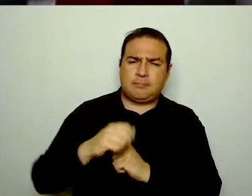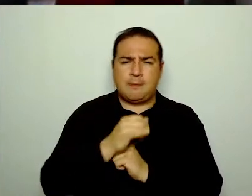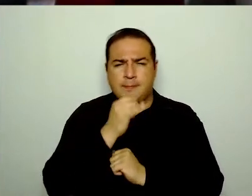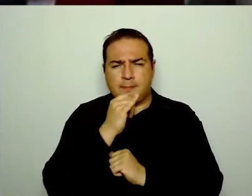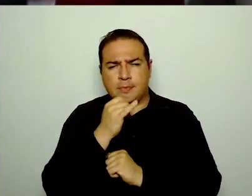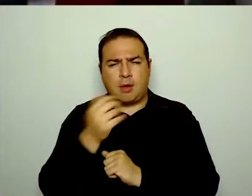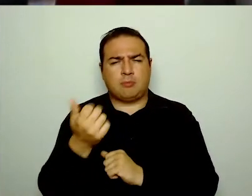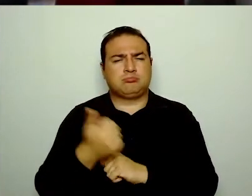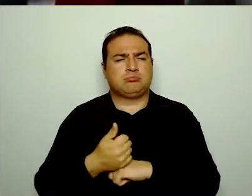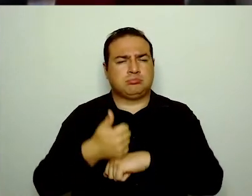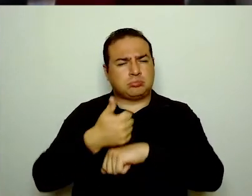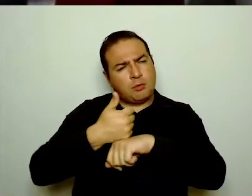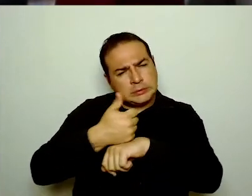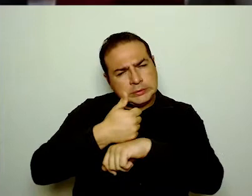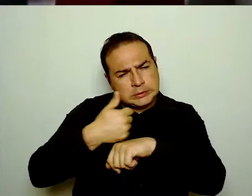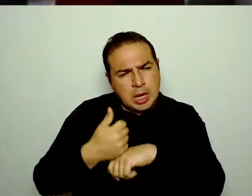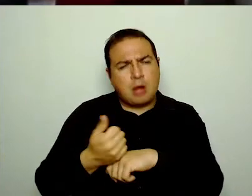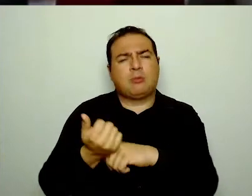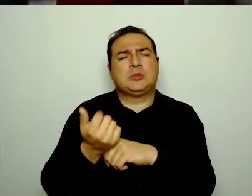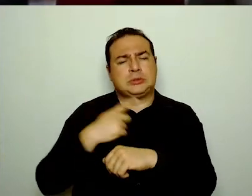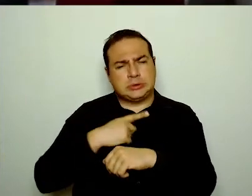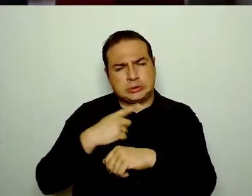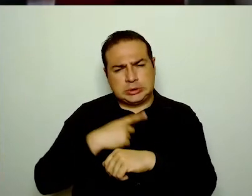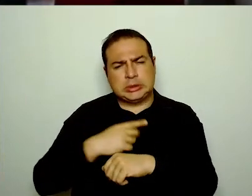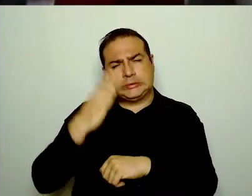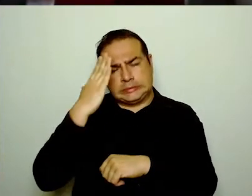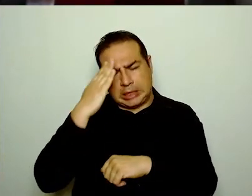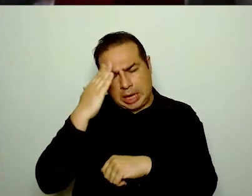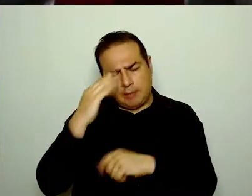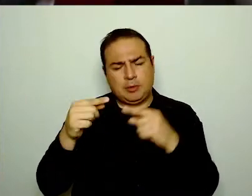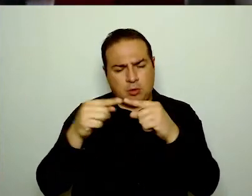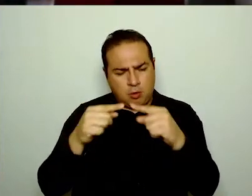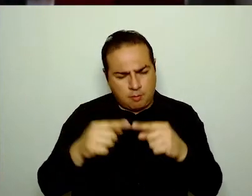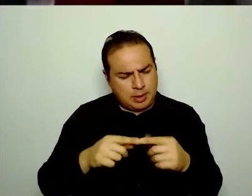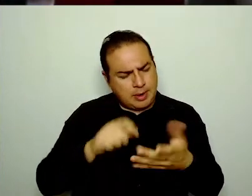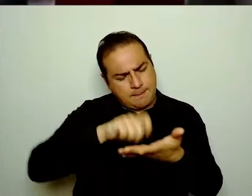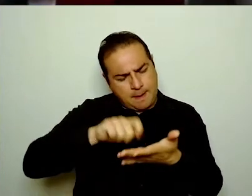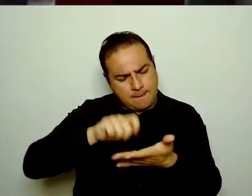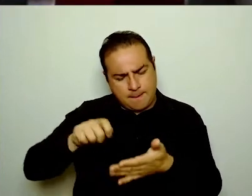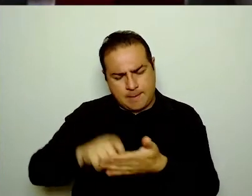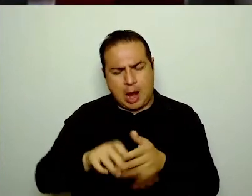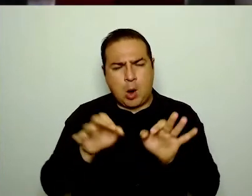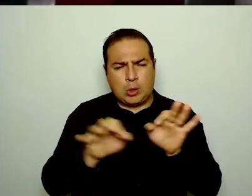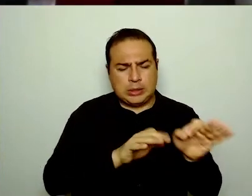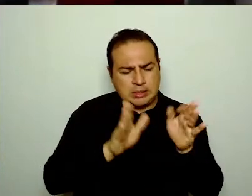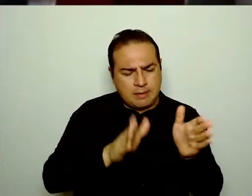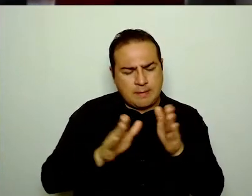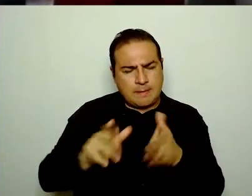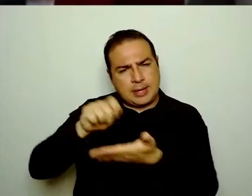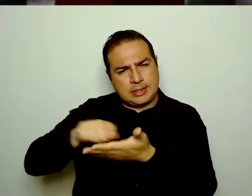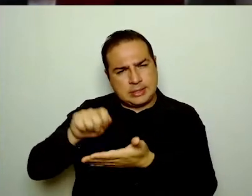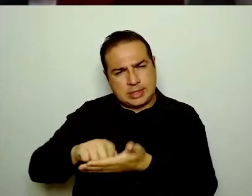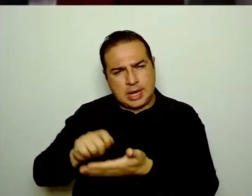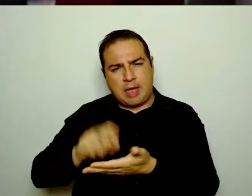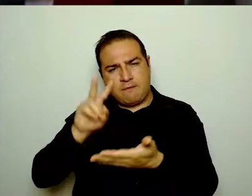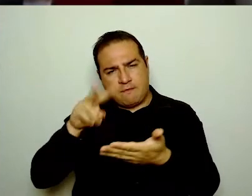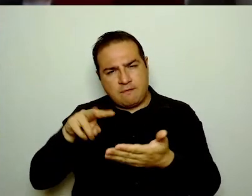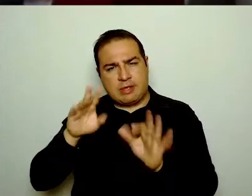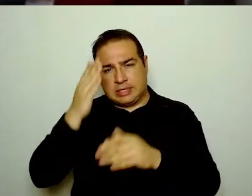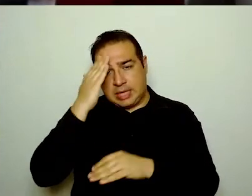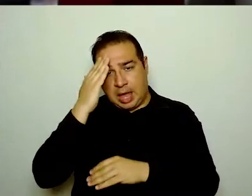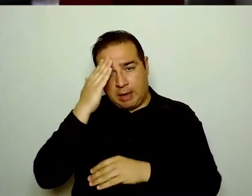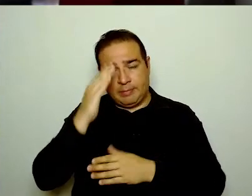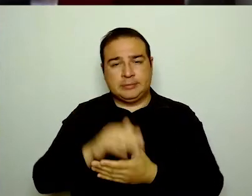serem mesários, tipo o eleitor com melhor escolaridade, o eleitor com a profissão mais voltada para aquele tipo de função que